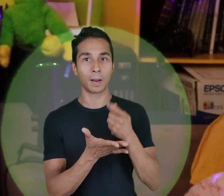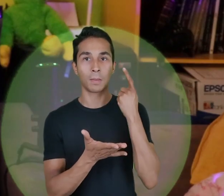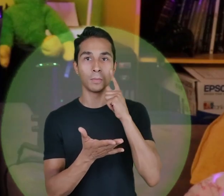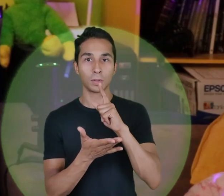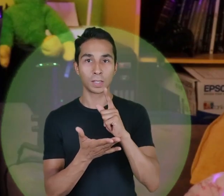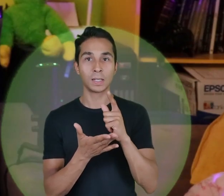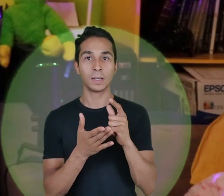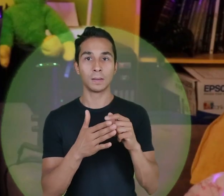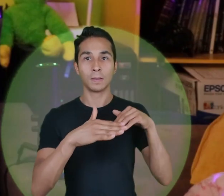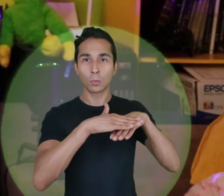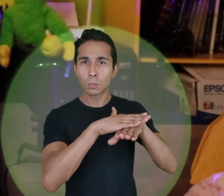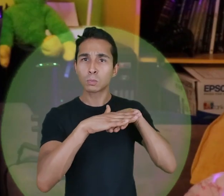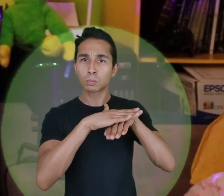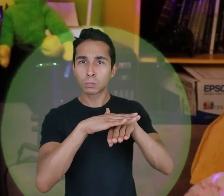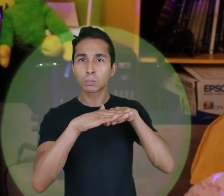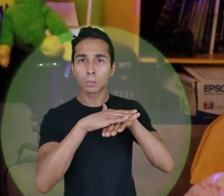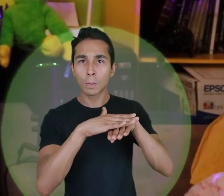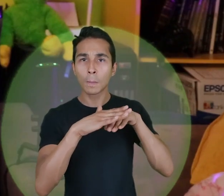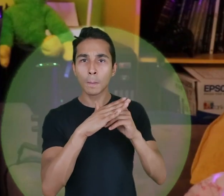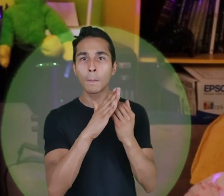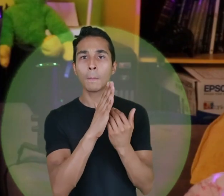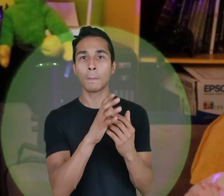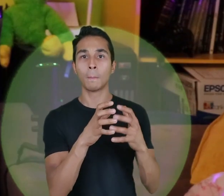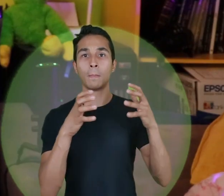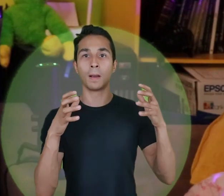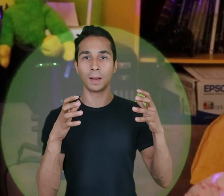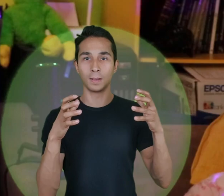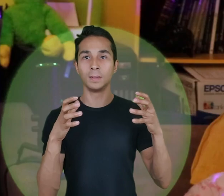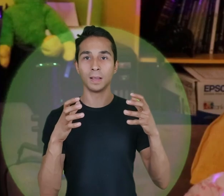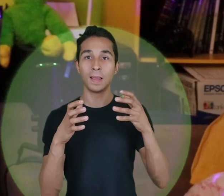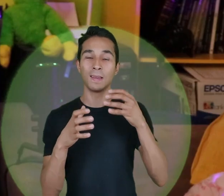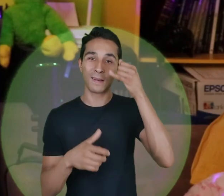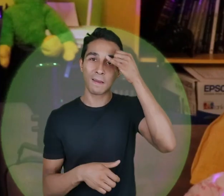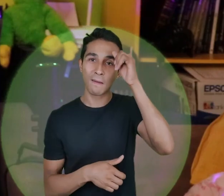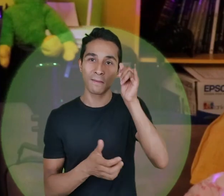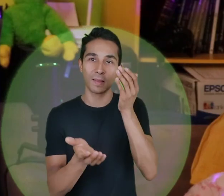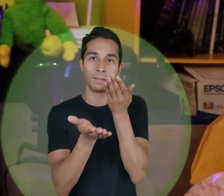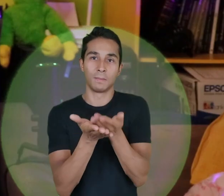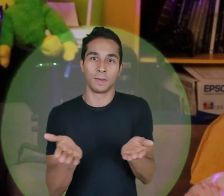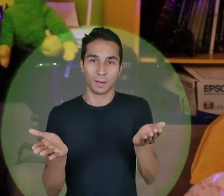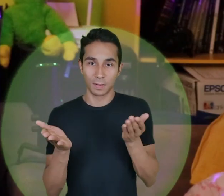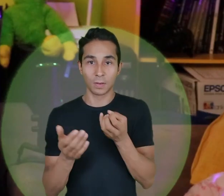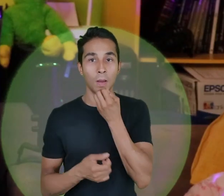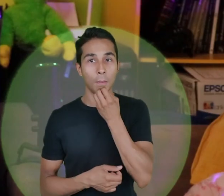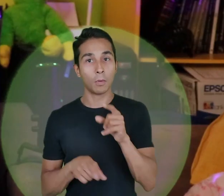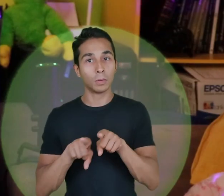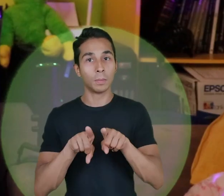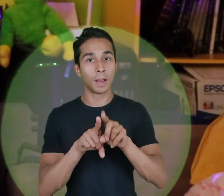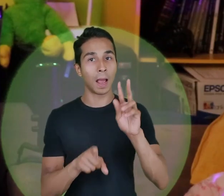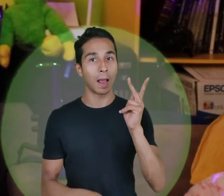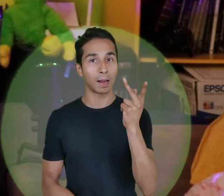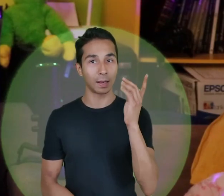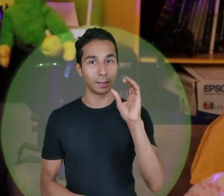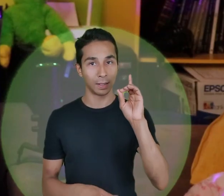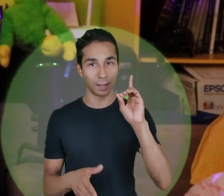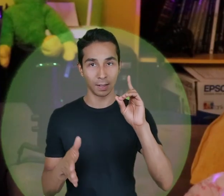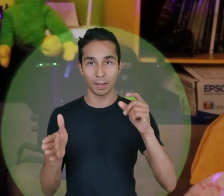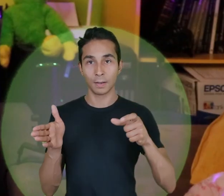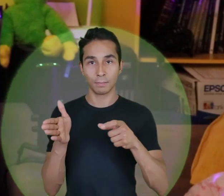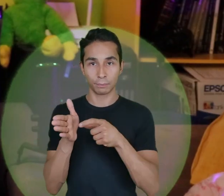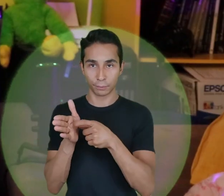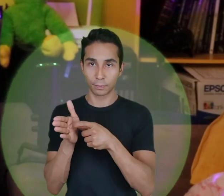mais nuvem, possa salvar suas coisas, não deixar seus projetos perdidos por aí, né, e organizados. Começar a pensar no HD, né, no HD externo,